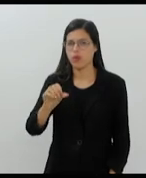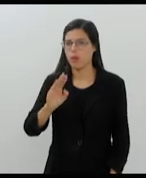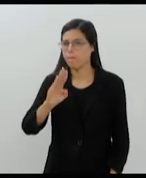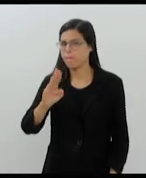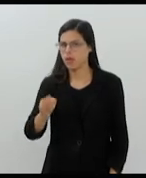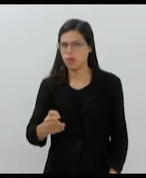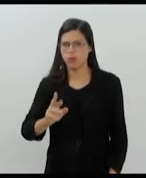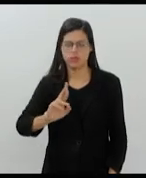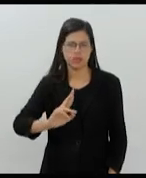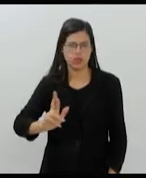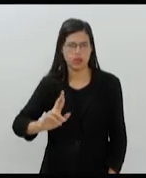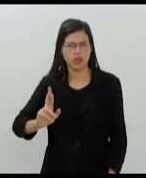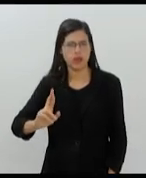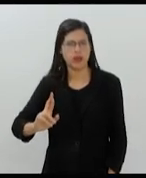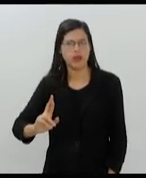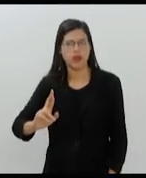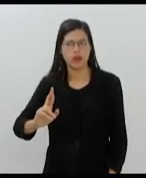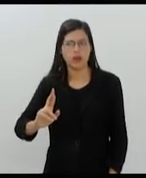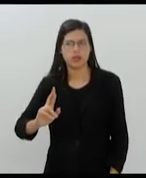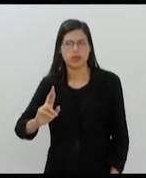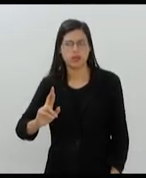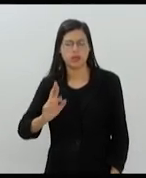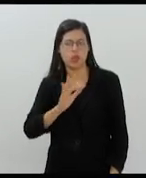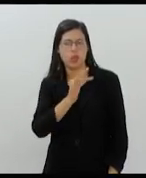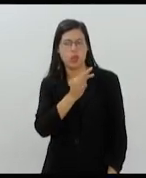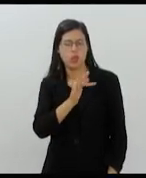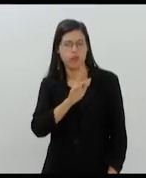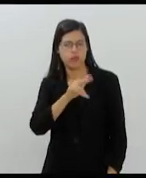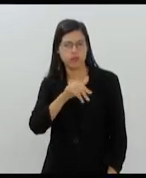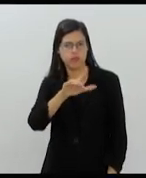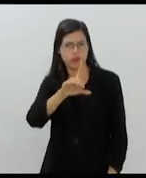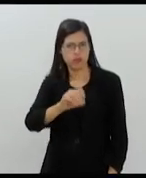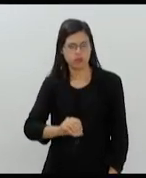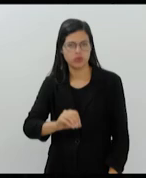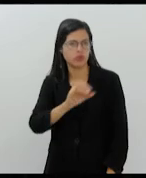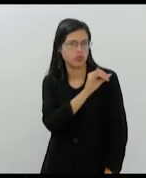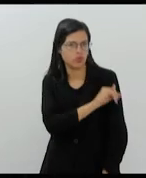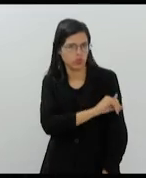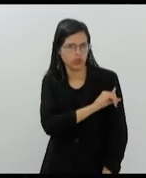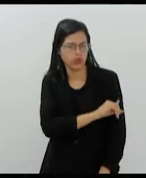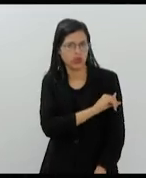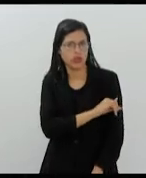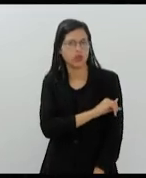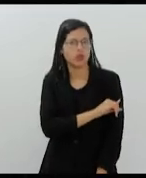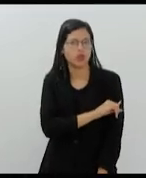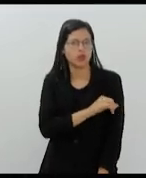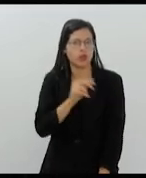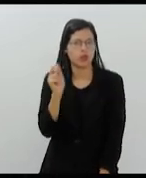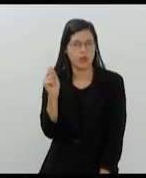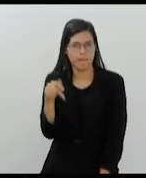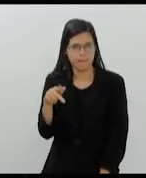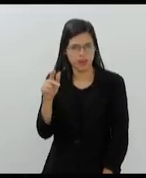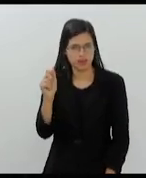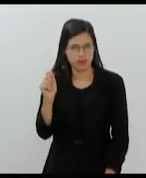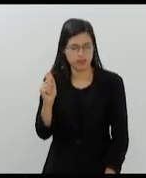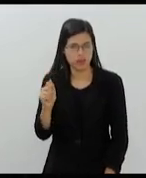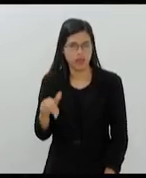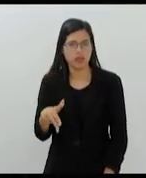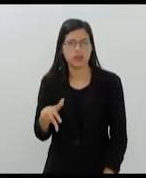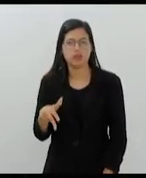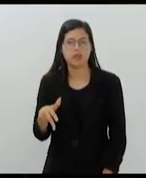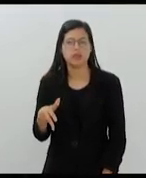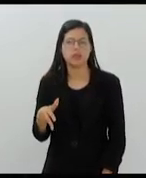de reais do Fundo Único do Rio Previdência, dinheiro dos royalties e